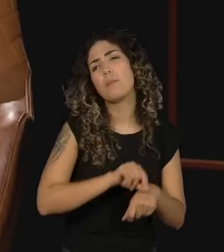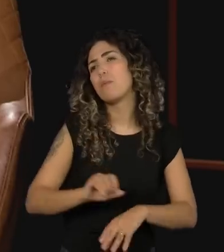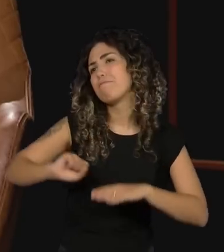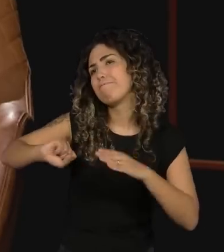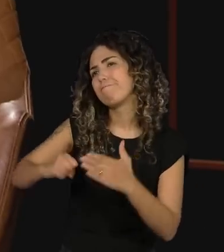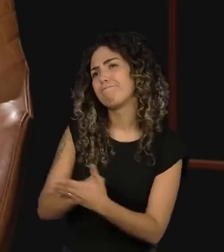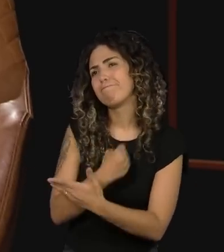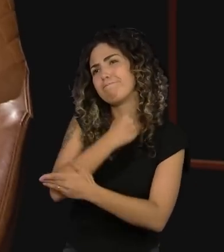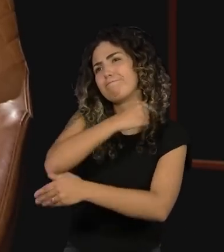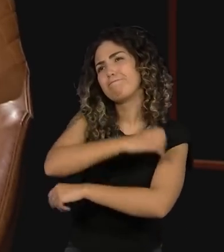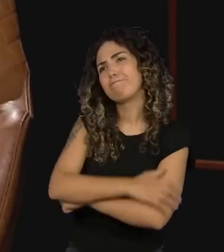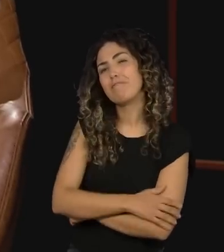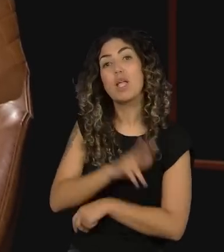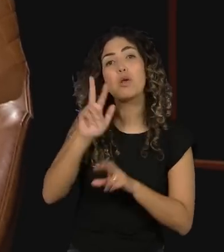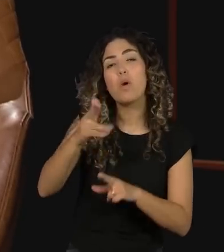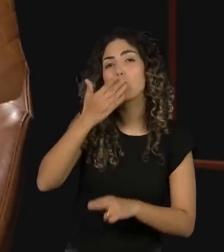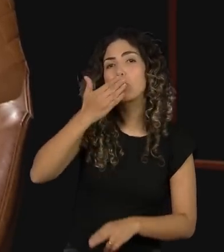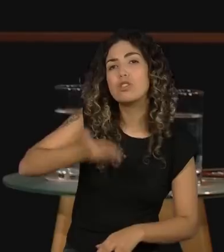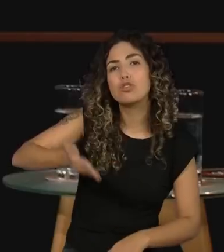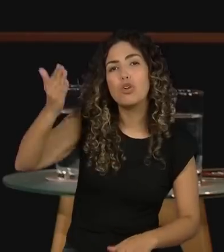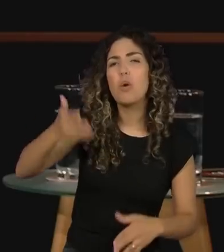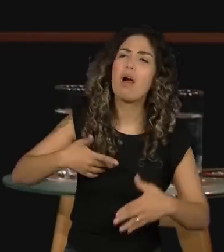no programa do Jô.